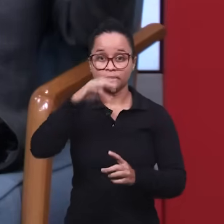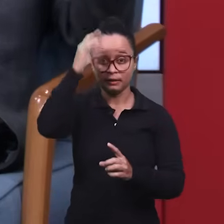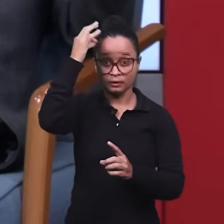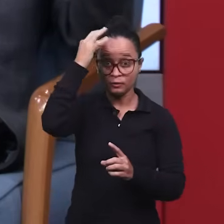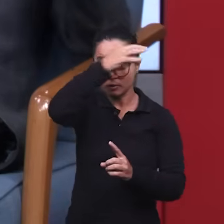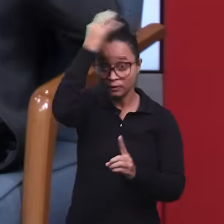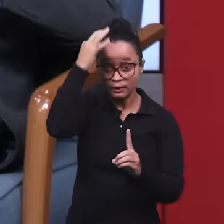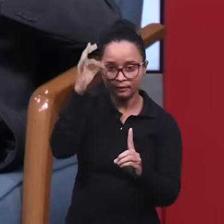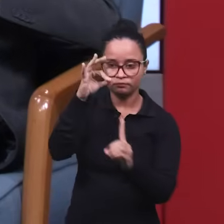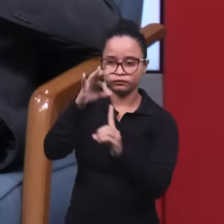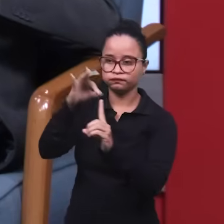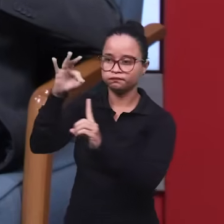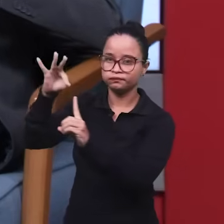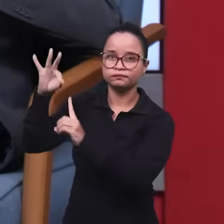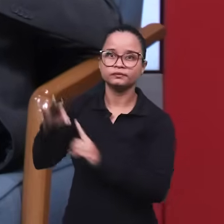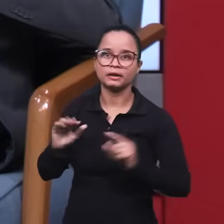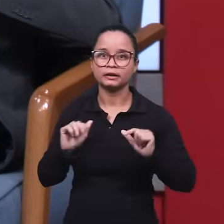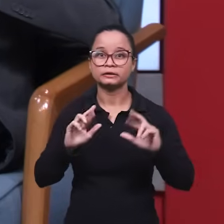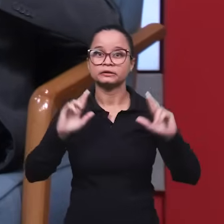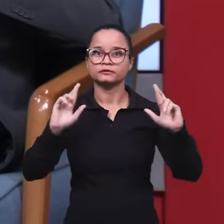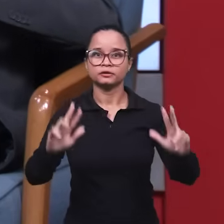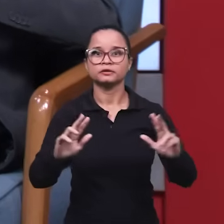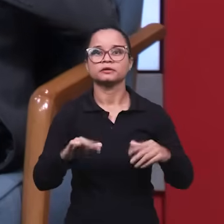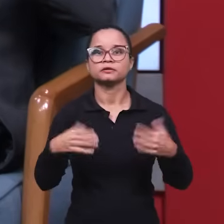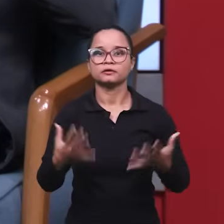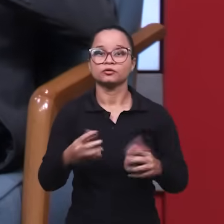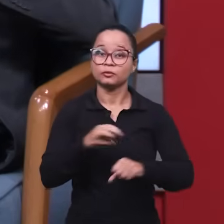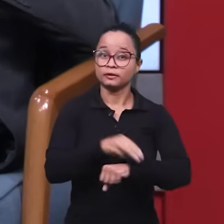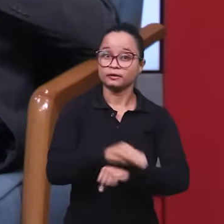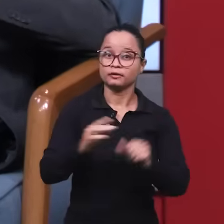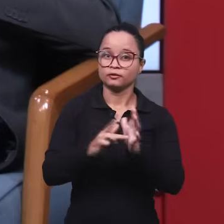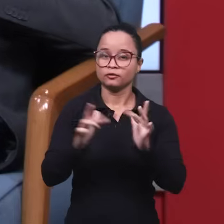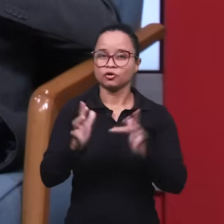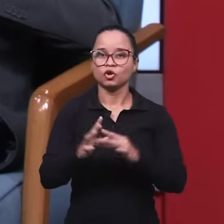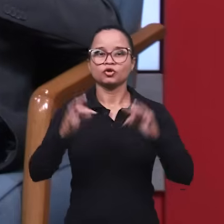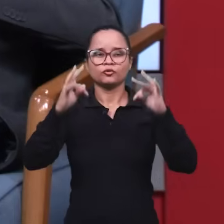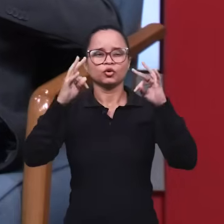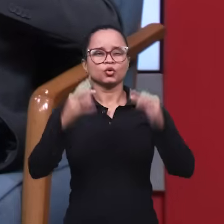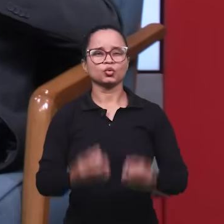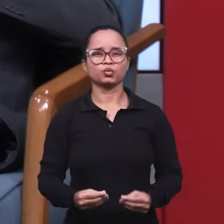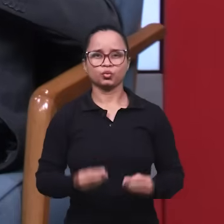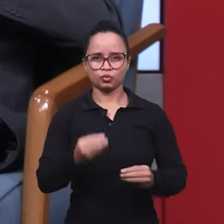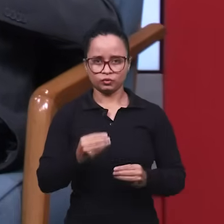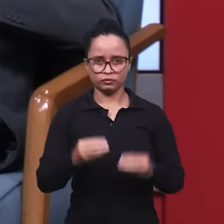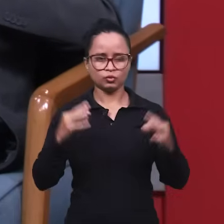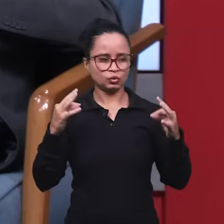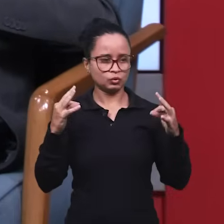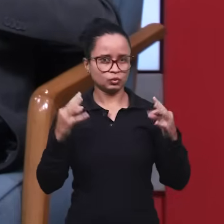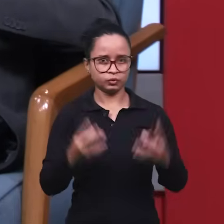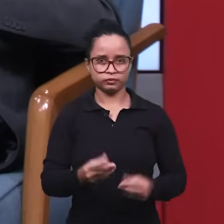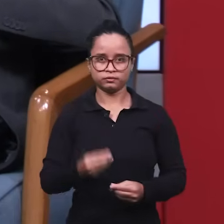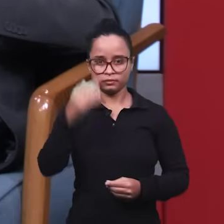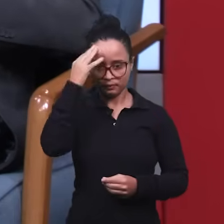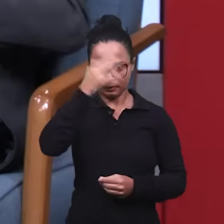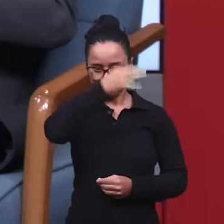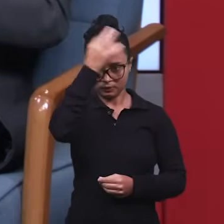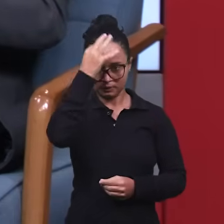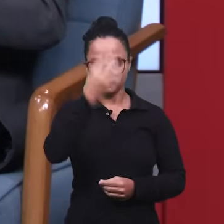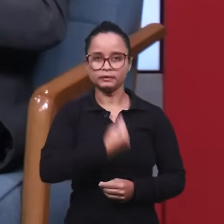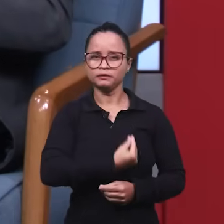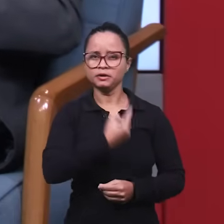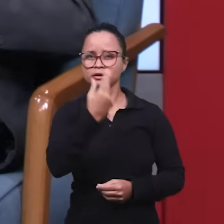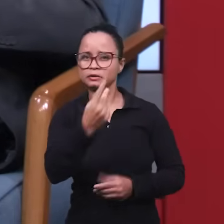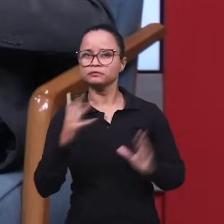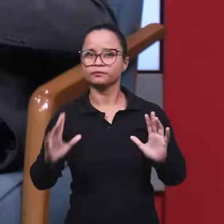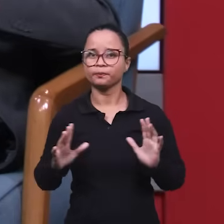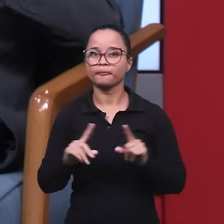forma individual. Diferente do ministério de Jesus, Jesus teve a plenitude do Espírito Santo, mas a igreja